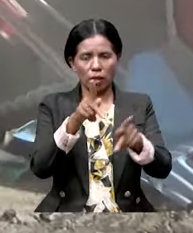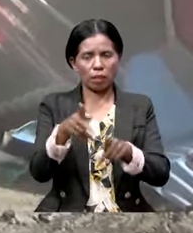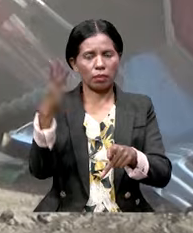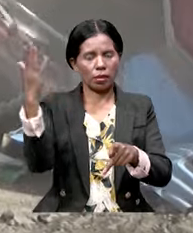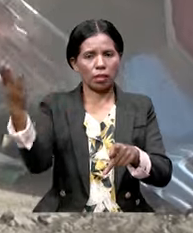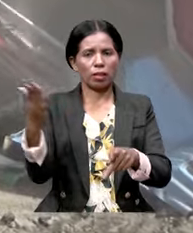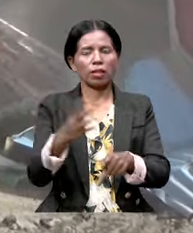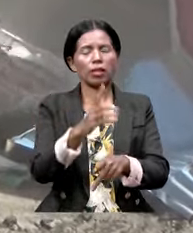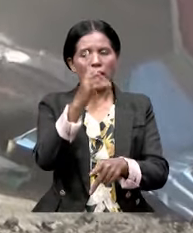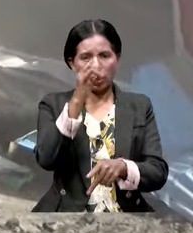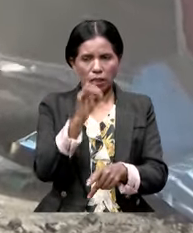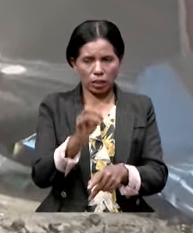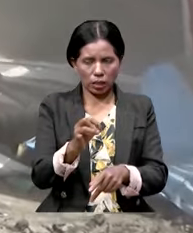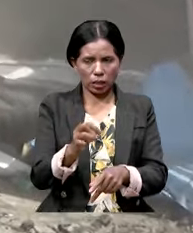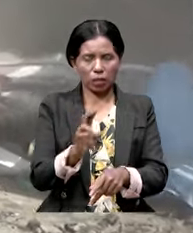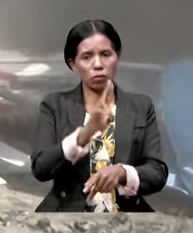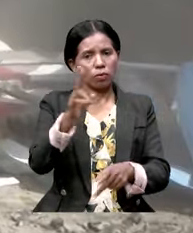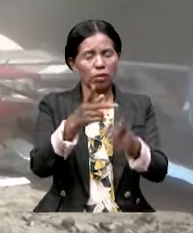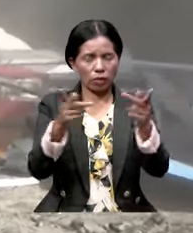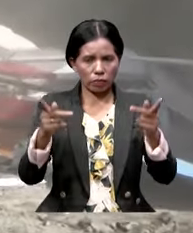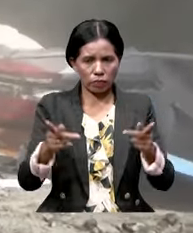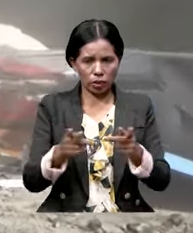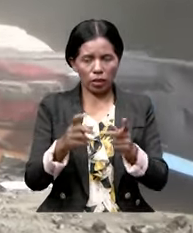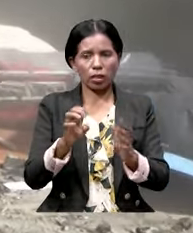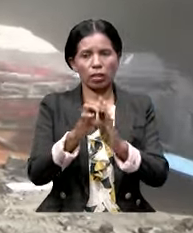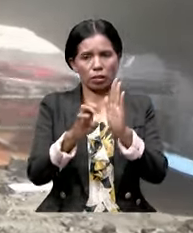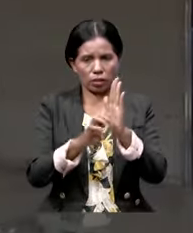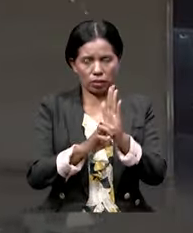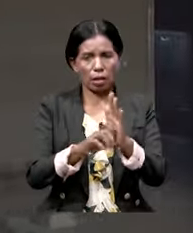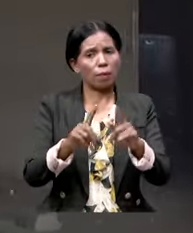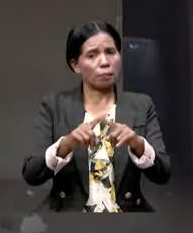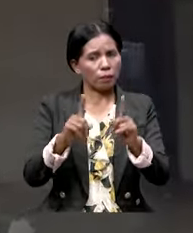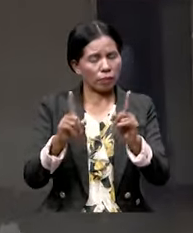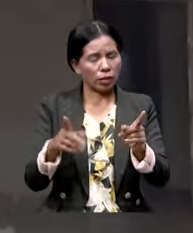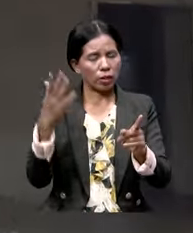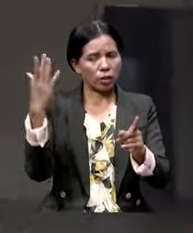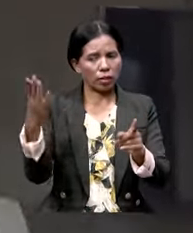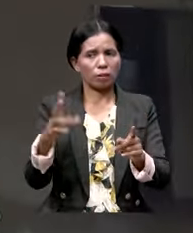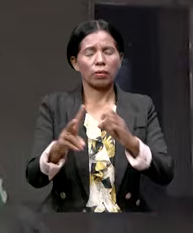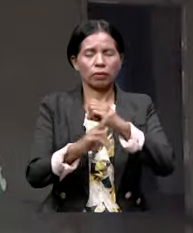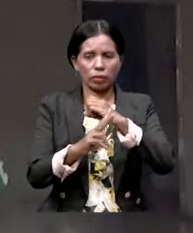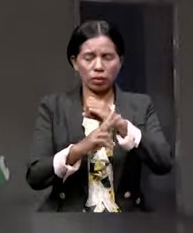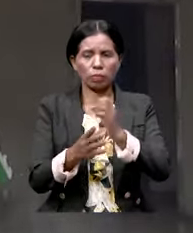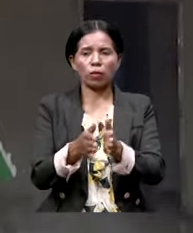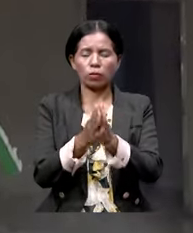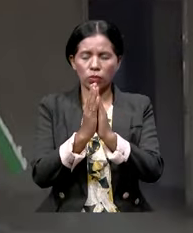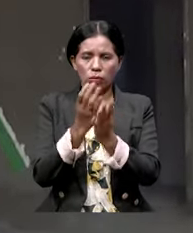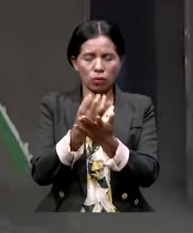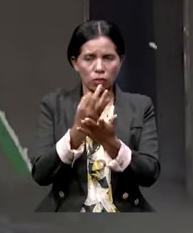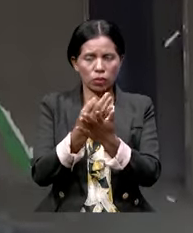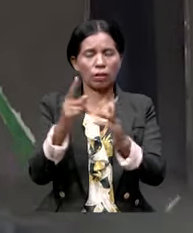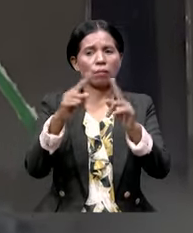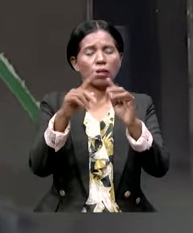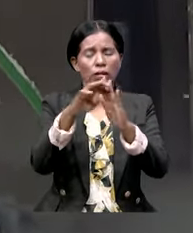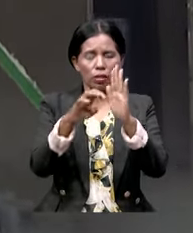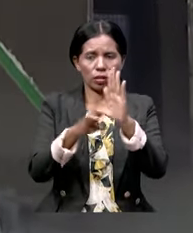aitara clara dili ne be ocupa rai no propriedade estado mai be ia evicção ne vítima balung husi indemnização ba estado